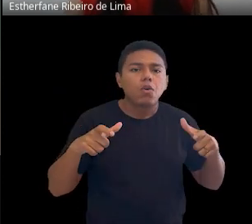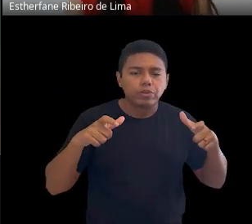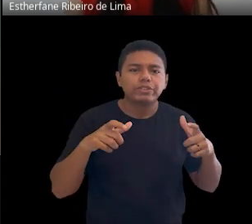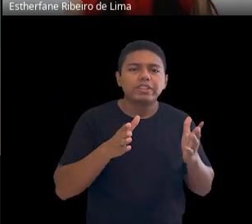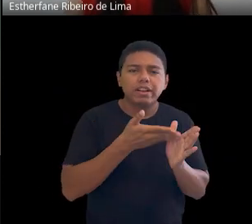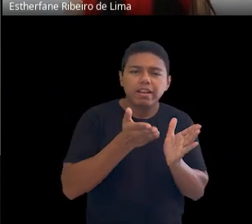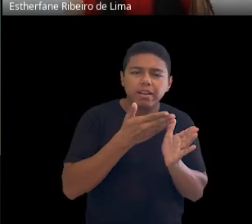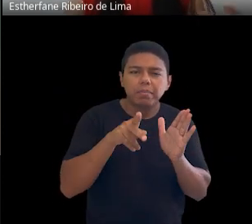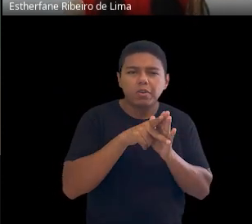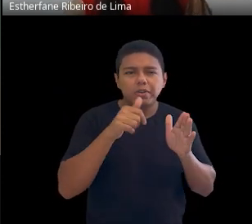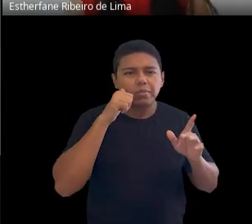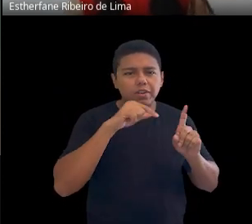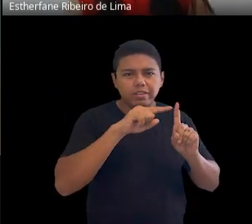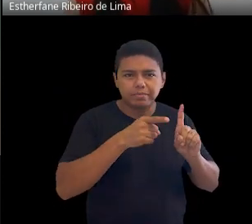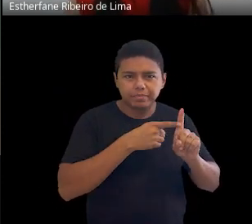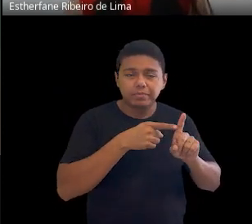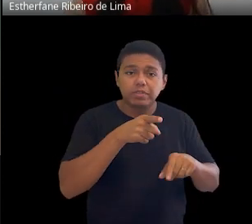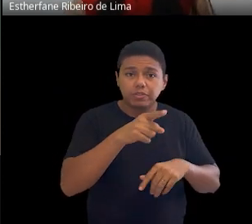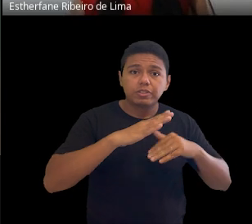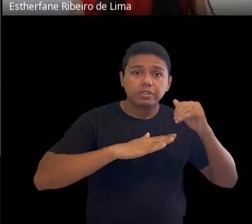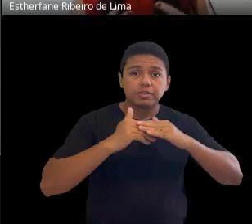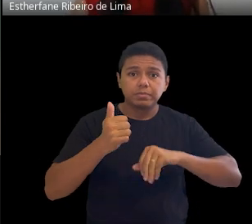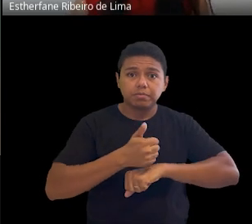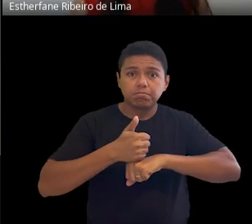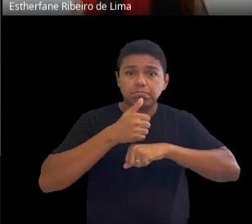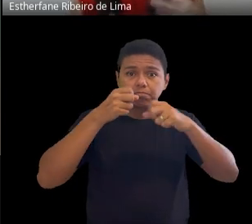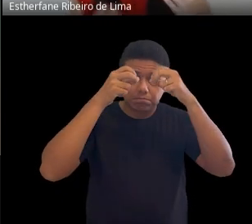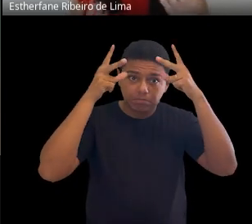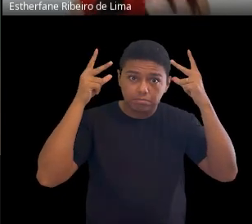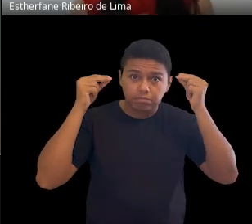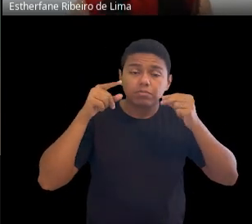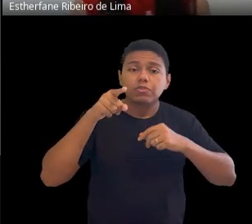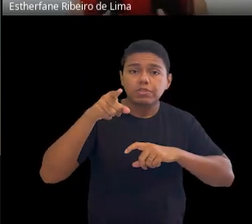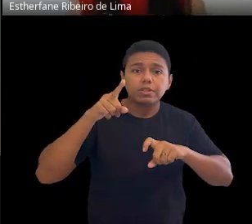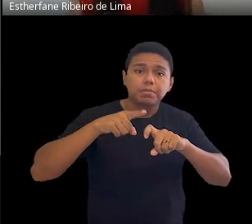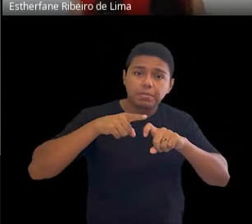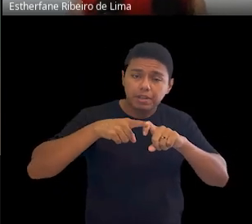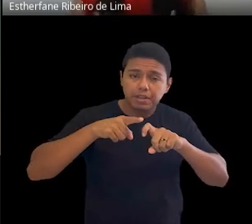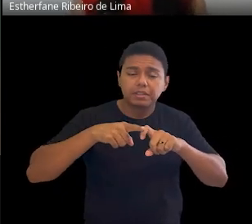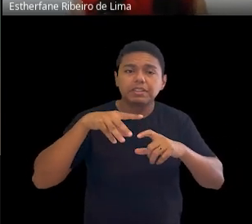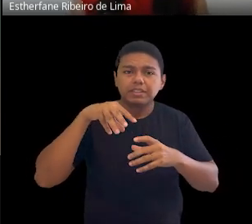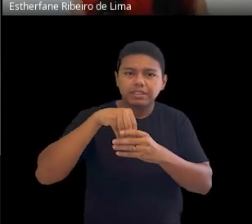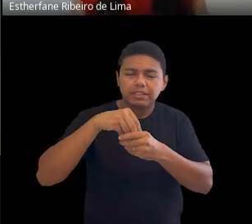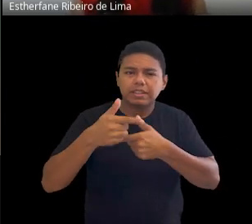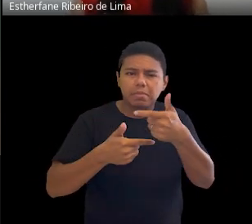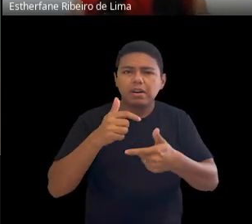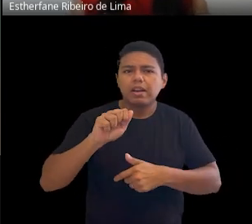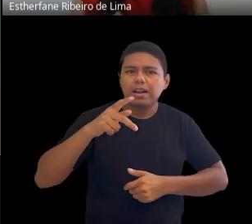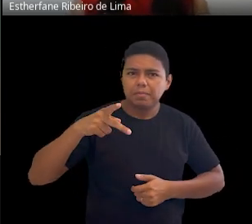caderneta de gestante. Então, você como profissional, você enfermeira, você médica, que está na atenção